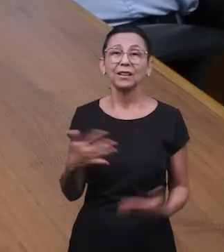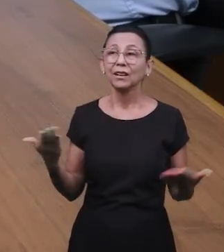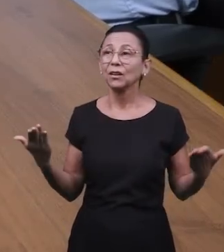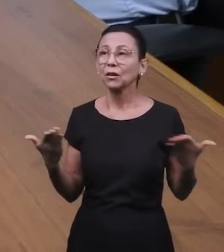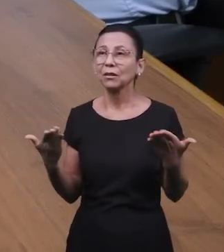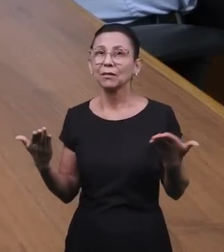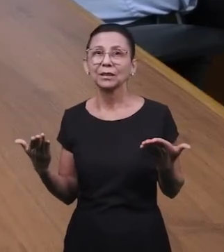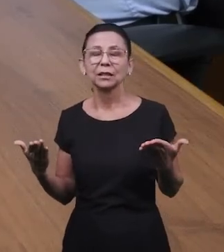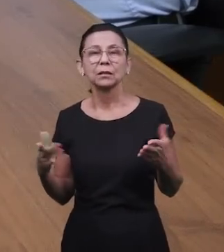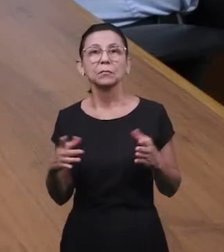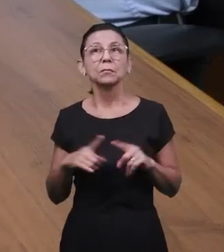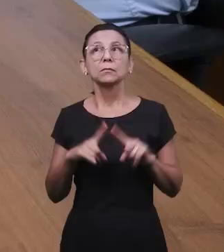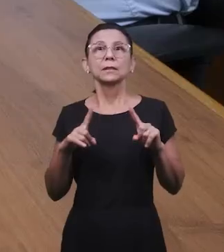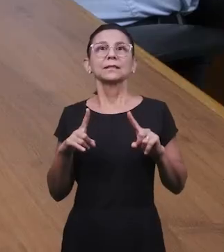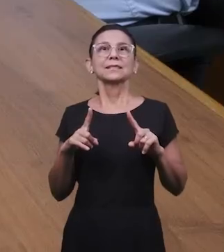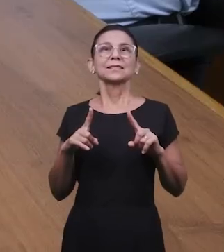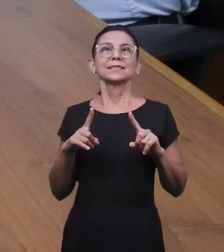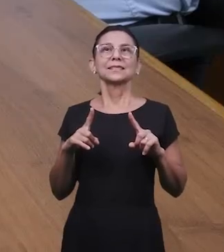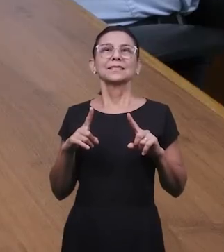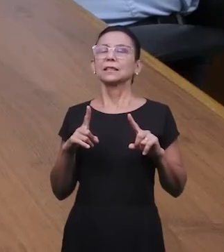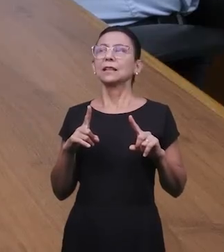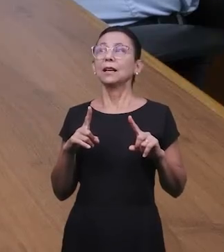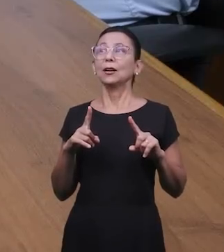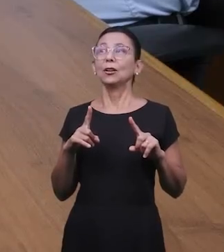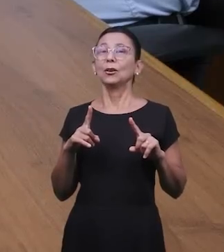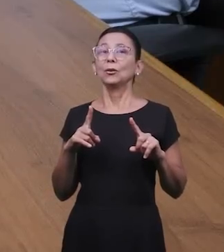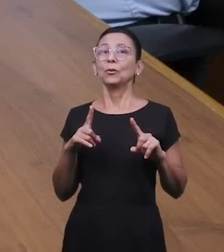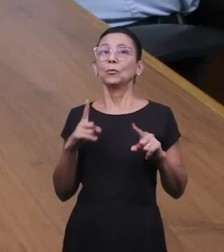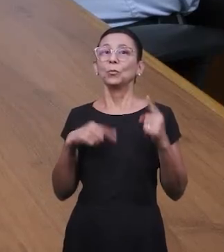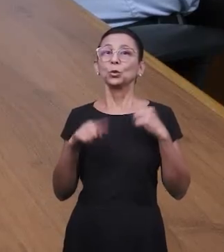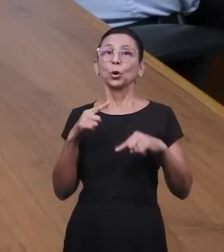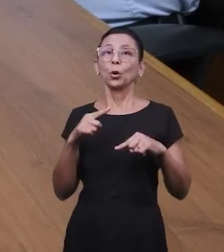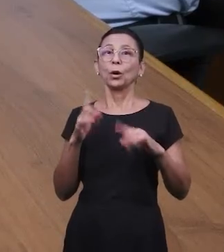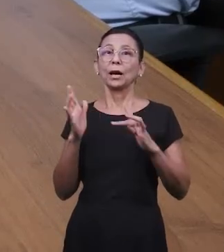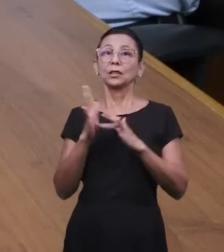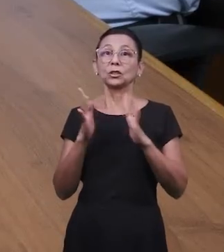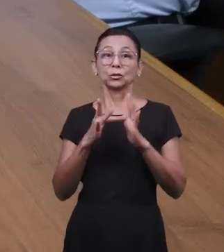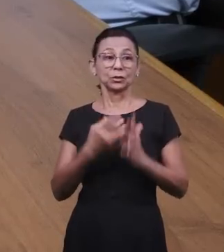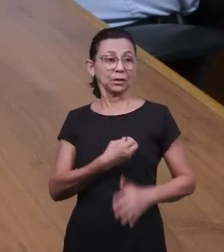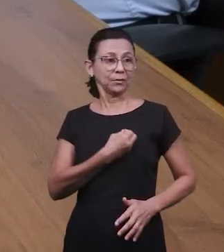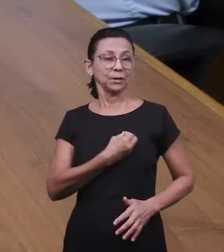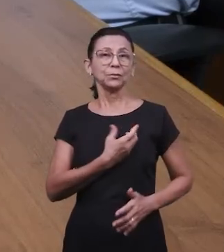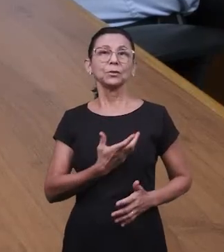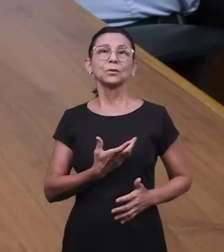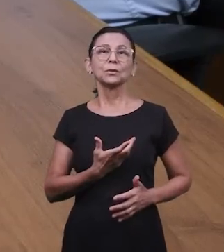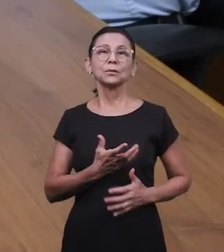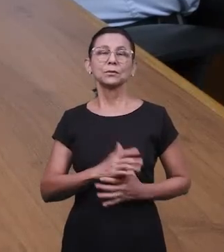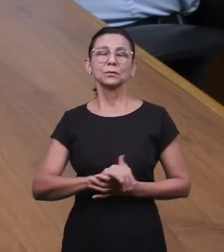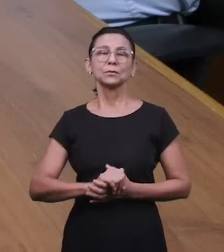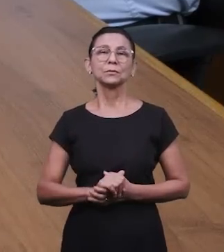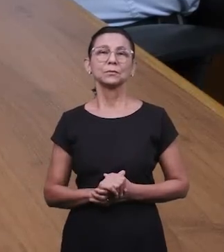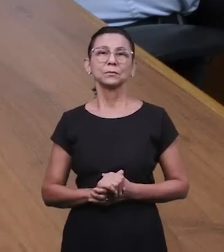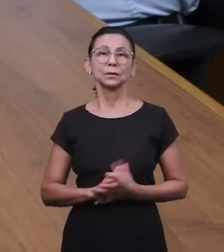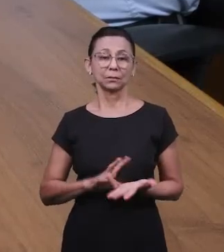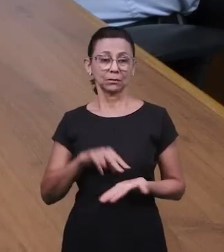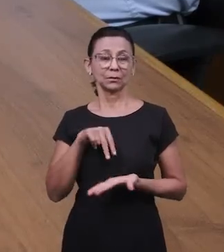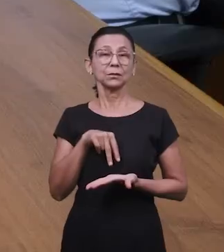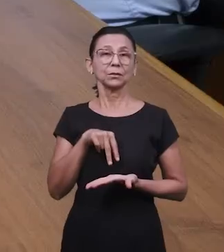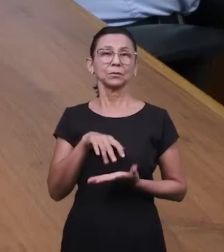Sim. Mas, de repente, não, Jesus está vivo. Então, no texto bíblico, para a gente não se afastar,